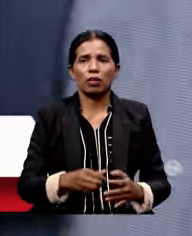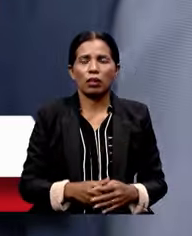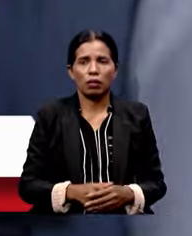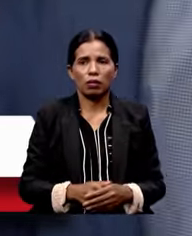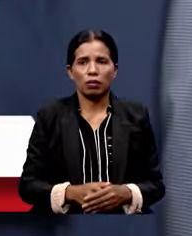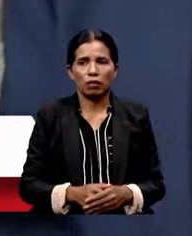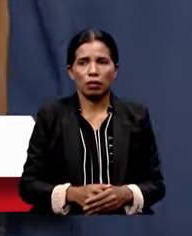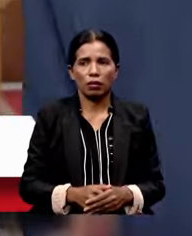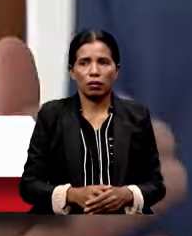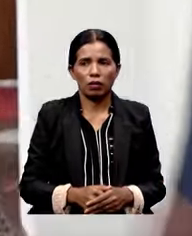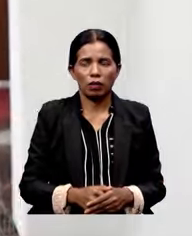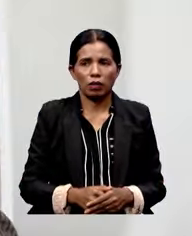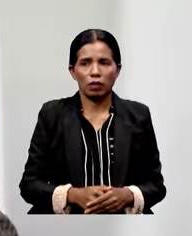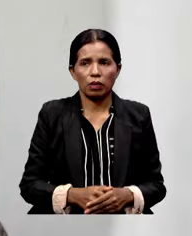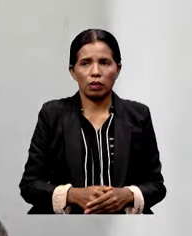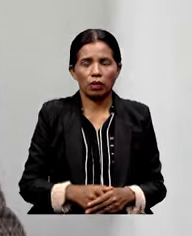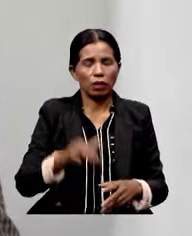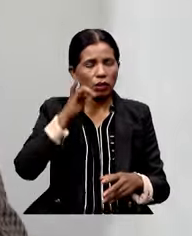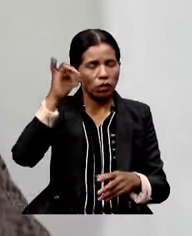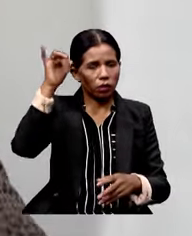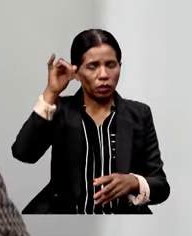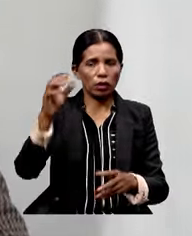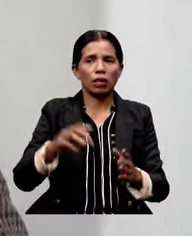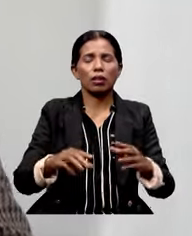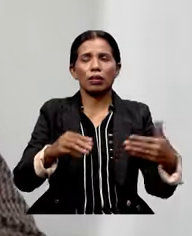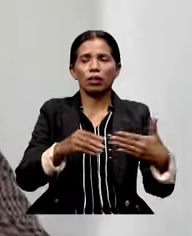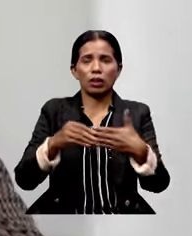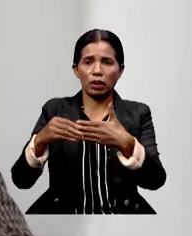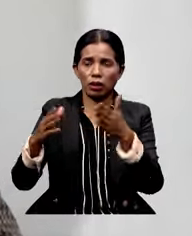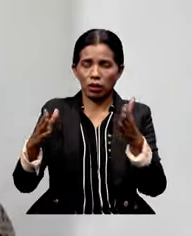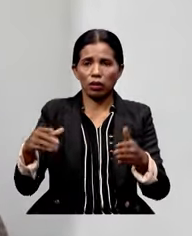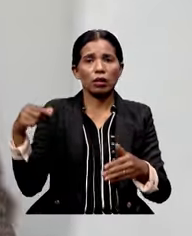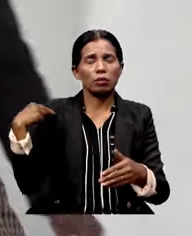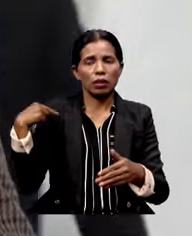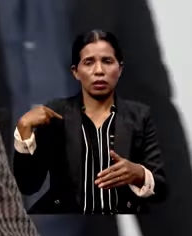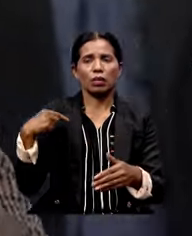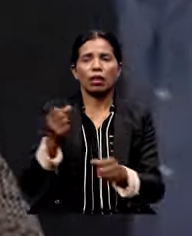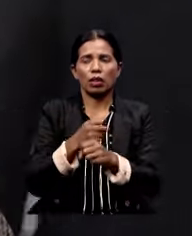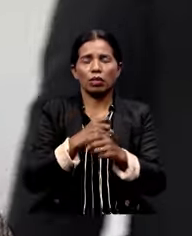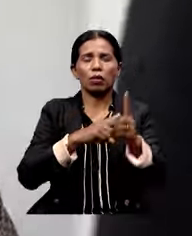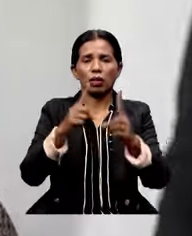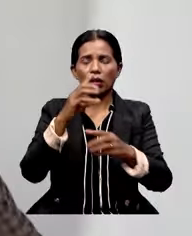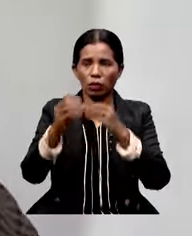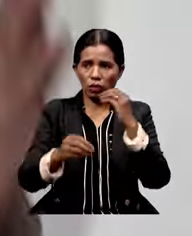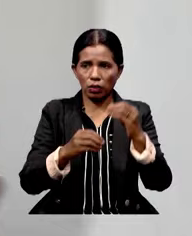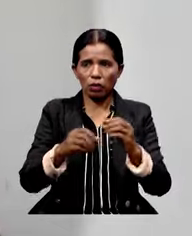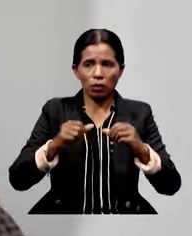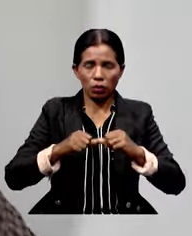passa. Sim, coordenador gabinete currículo halona clarificação, halona